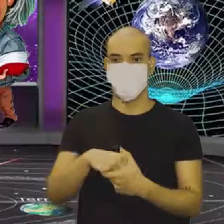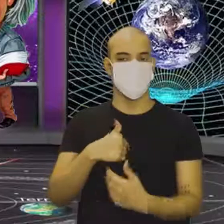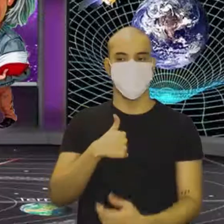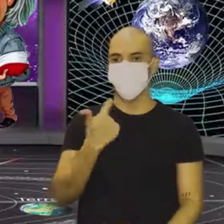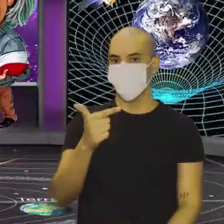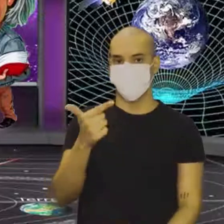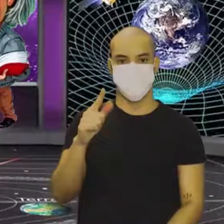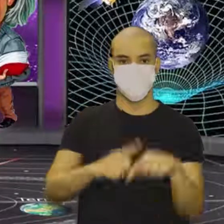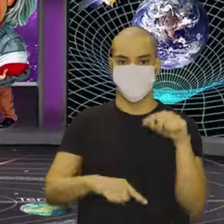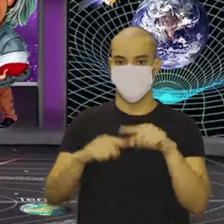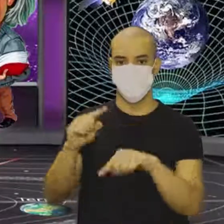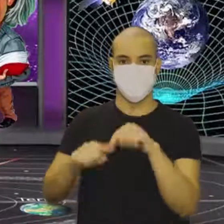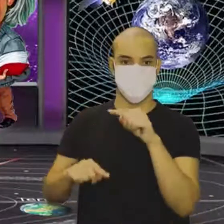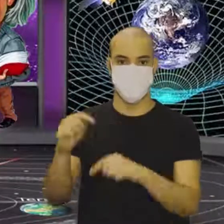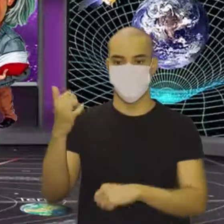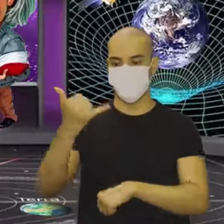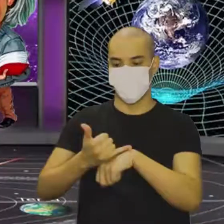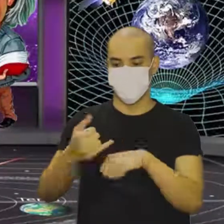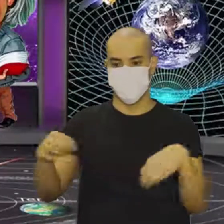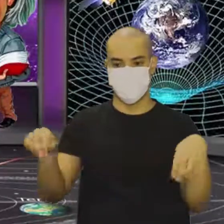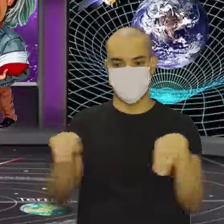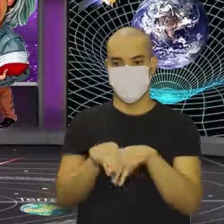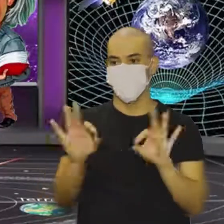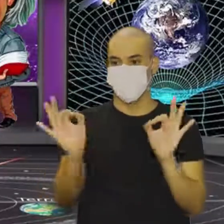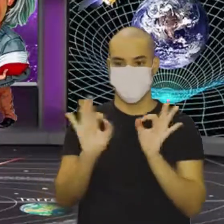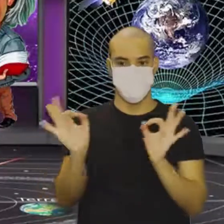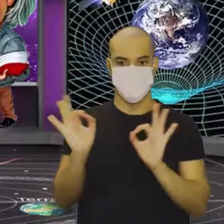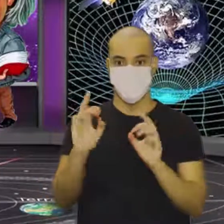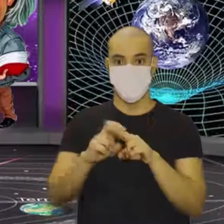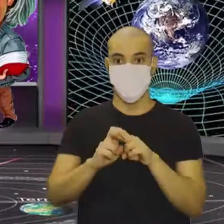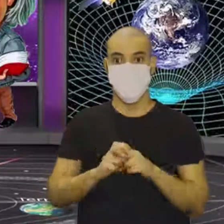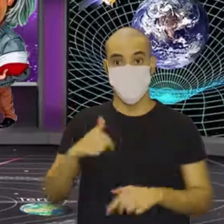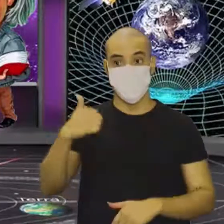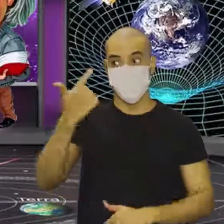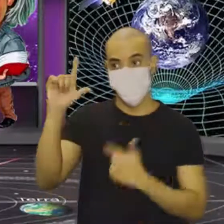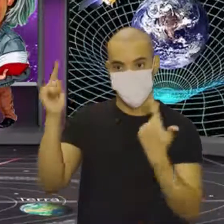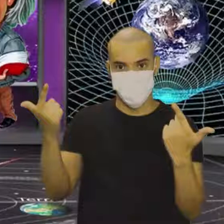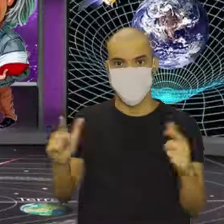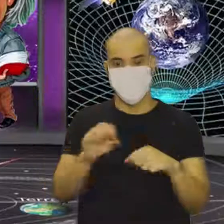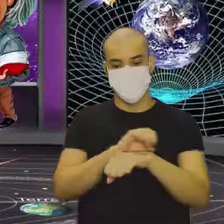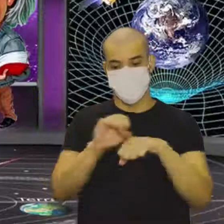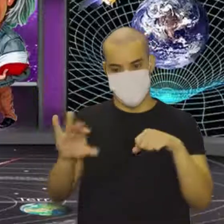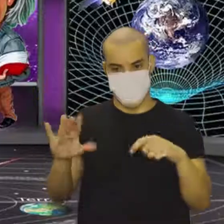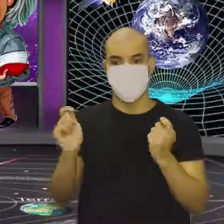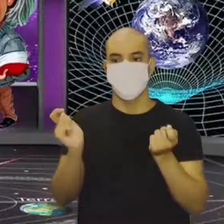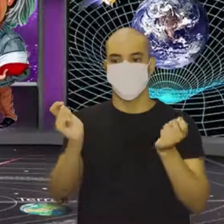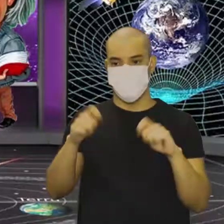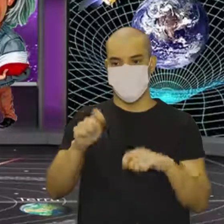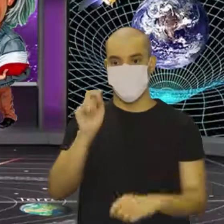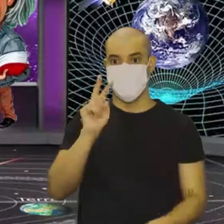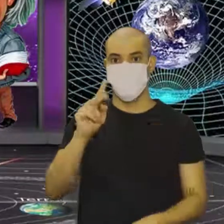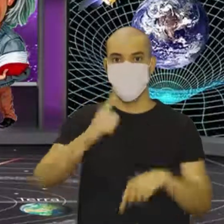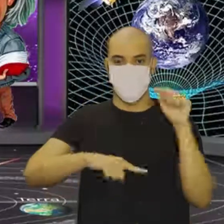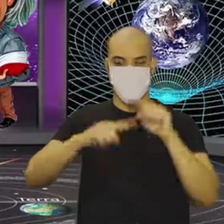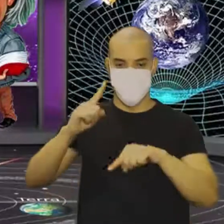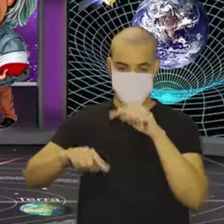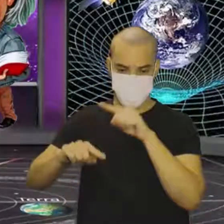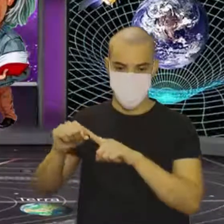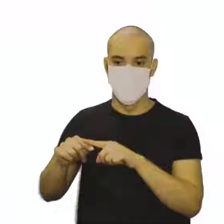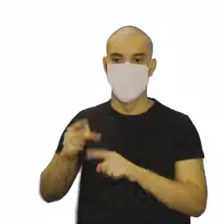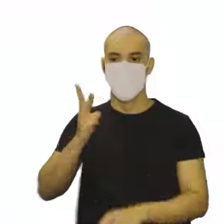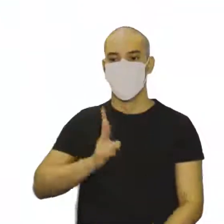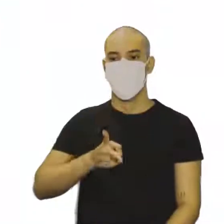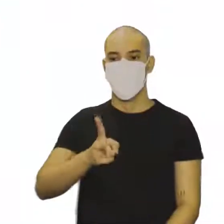usam material ferromagnético, tá? Mas nós vamos ver outros indutores que utilizam esse tipo de material. Vamos continuar